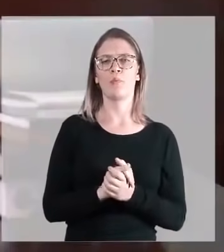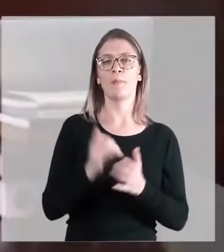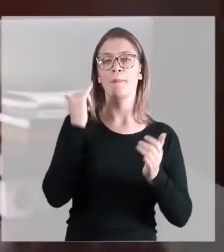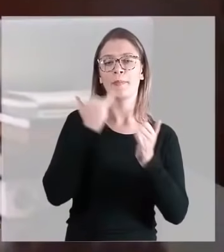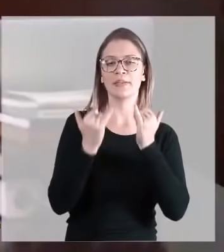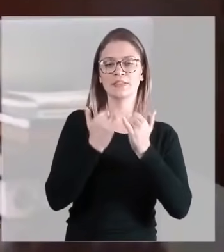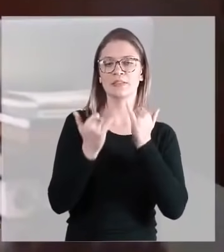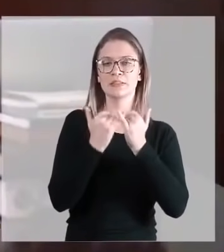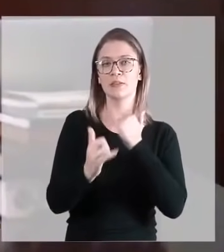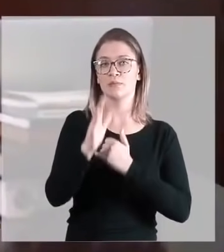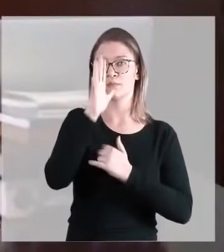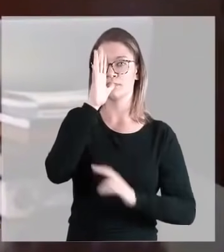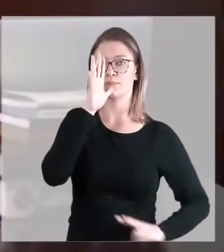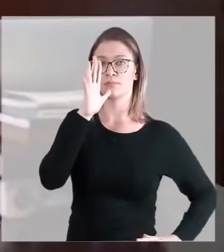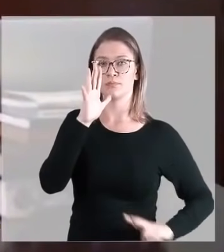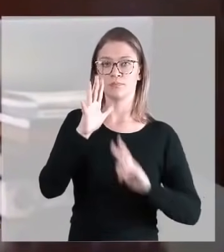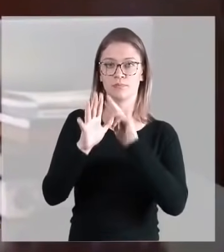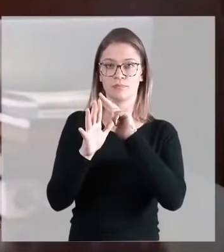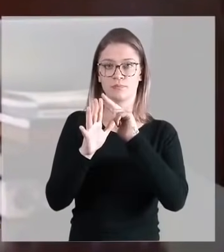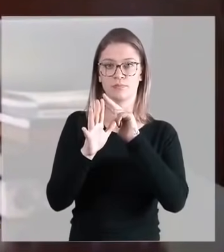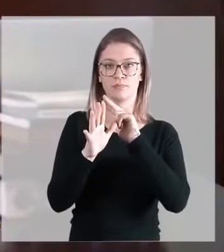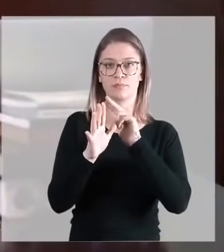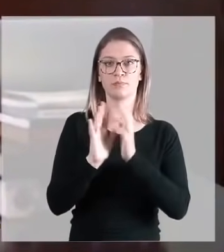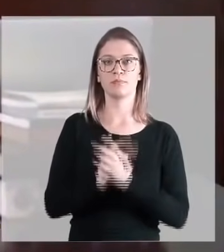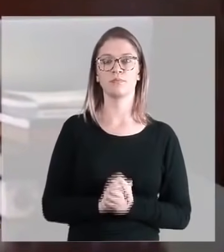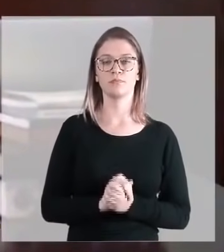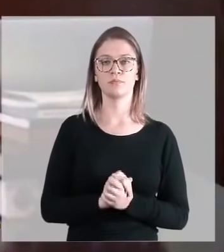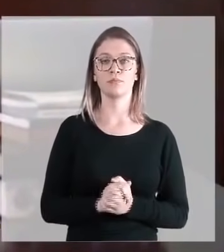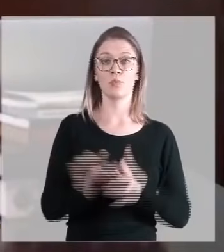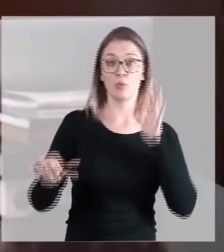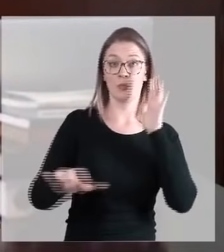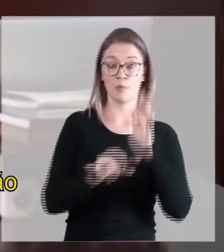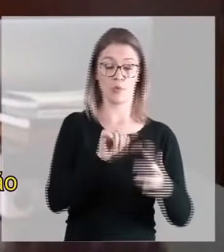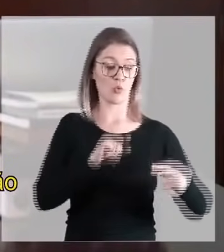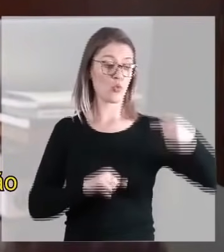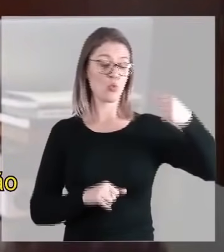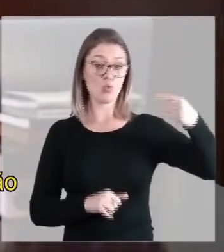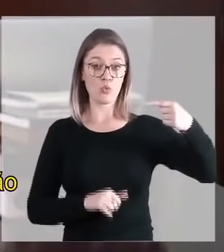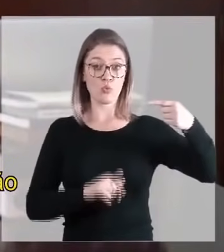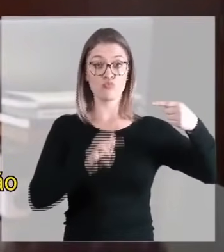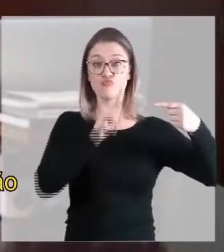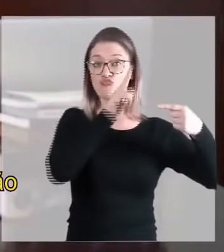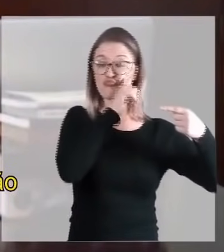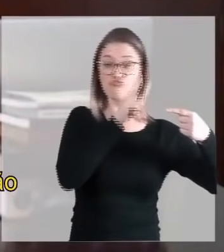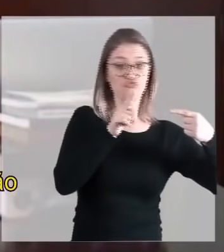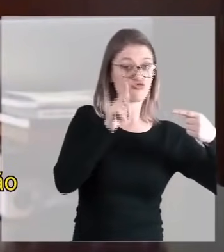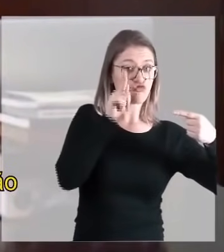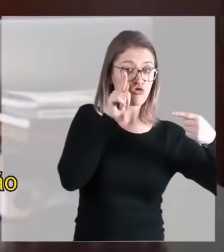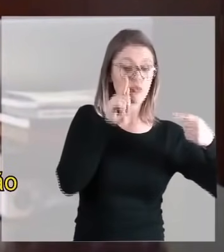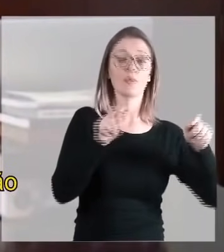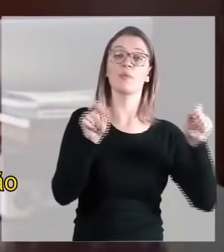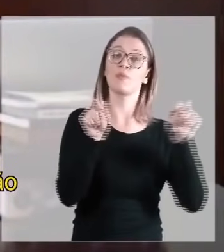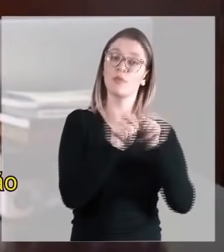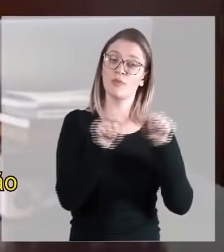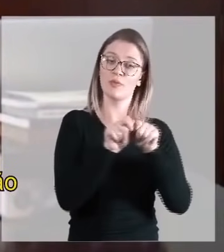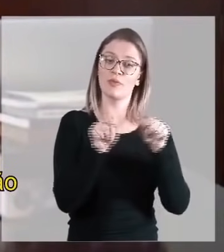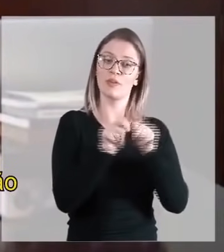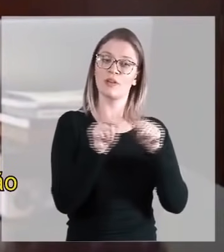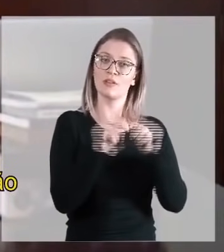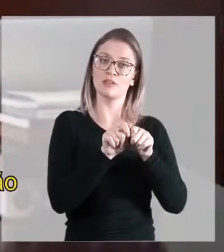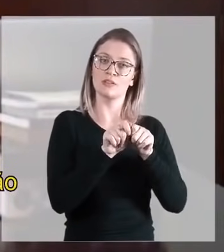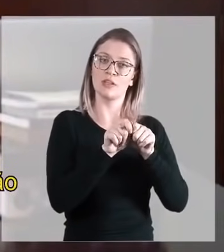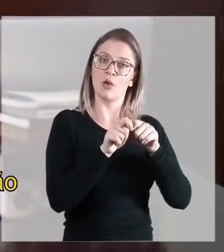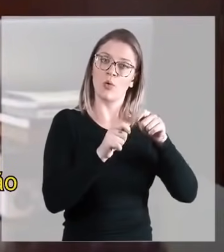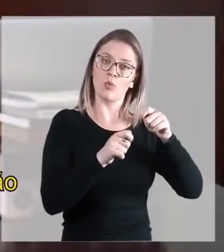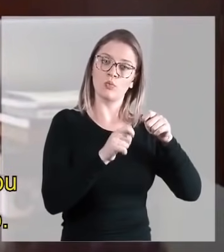circuncisão. O primeiro a passar por esse procedimento foi o gêmeo Bruce. No momento de fazer a